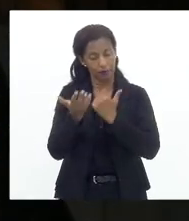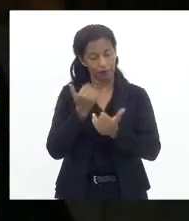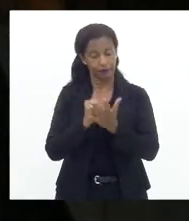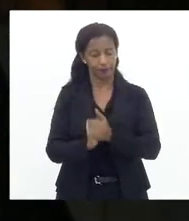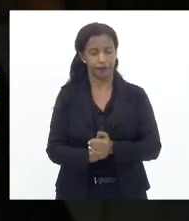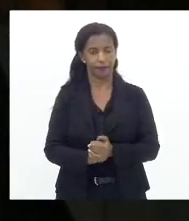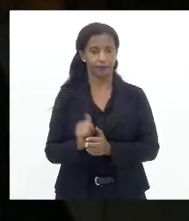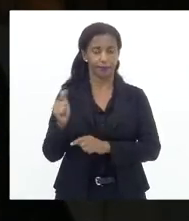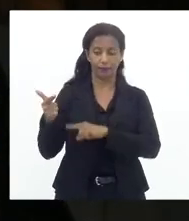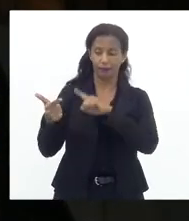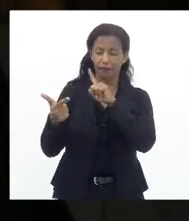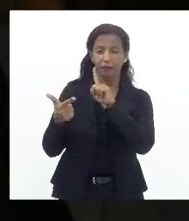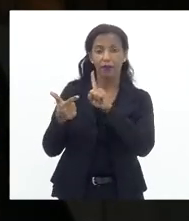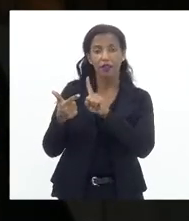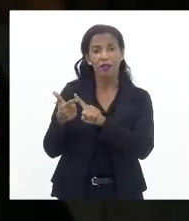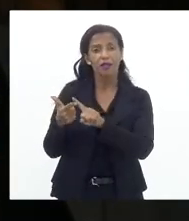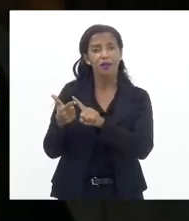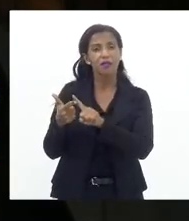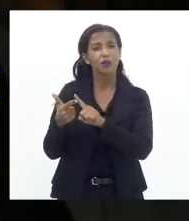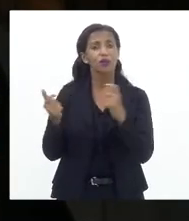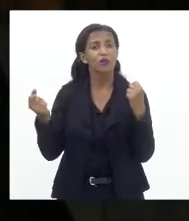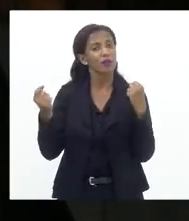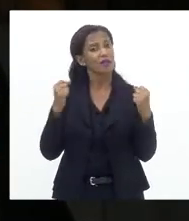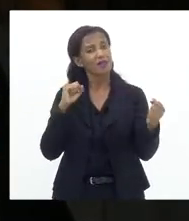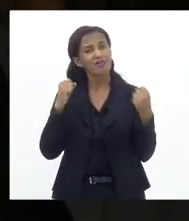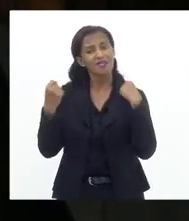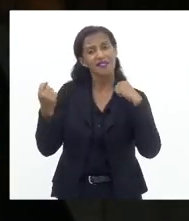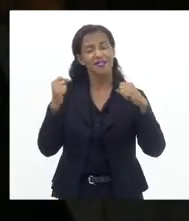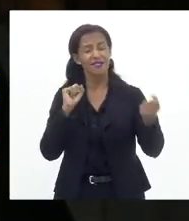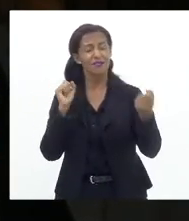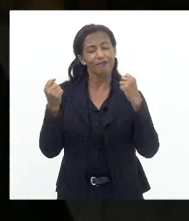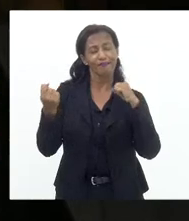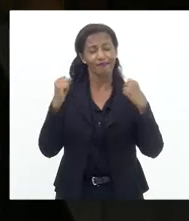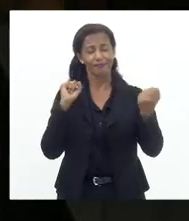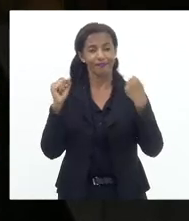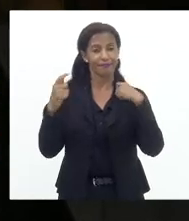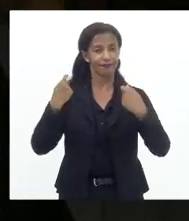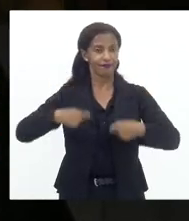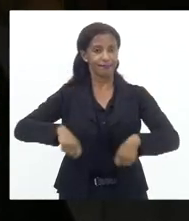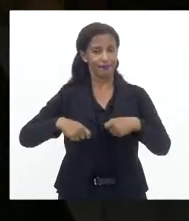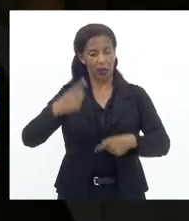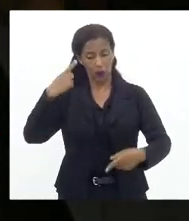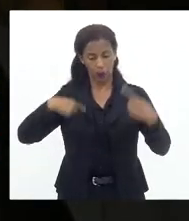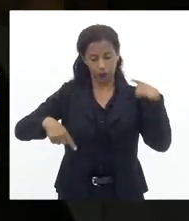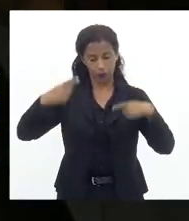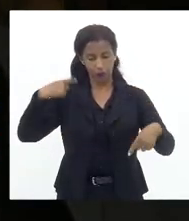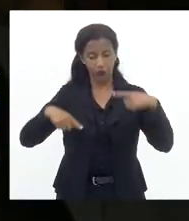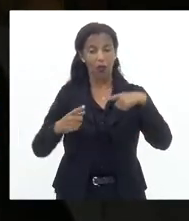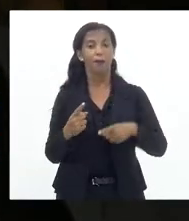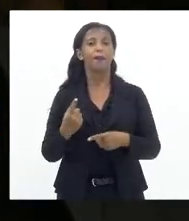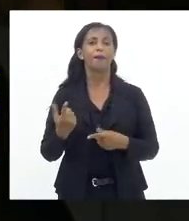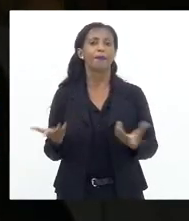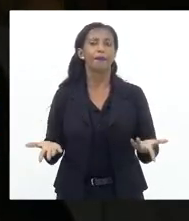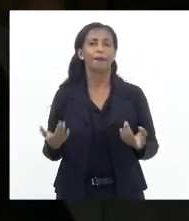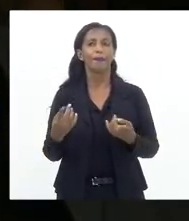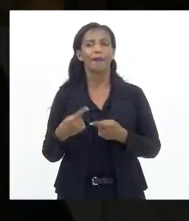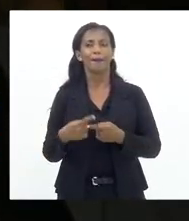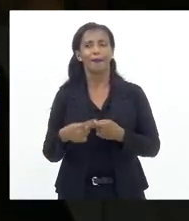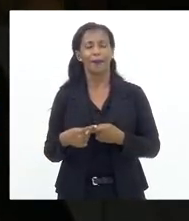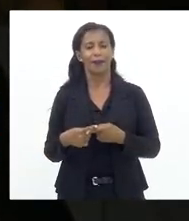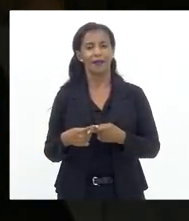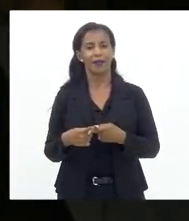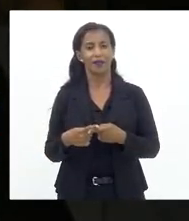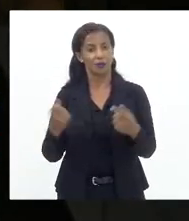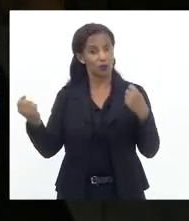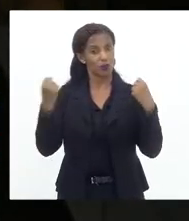e o segundo é o exercício físico se movimentar para que exatamente